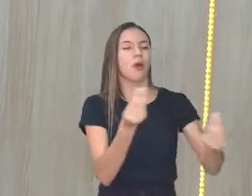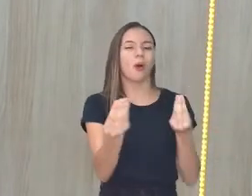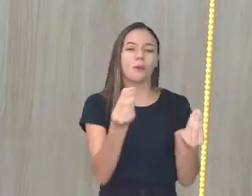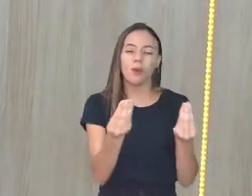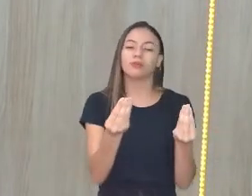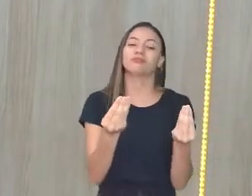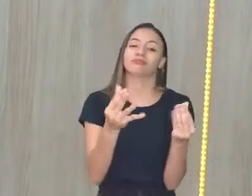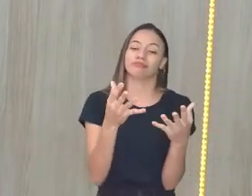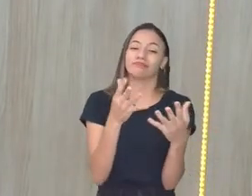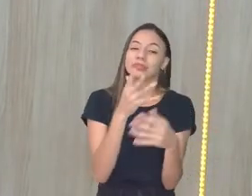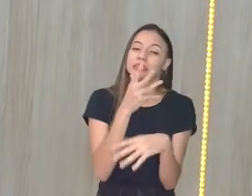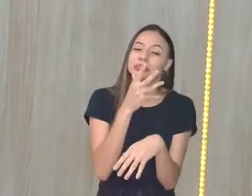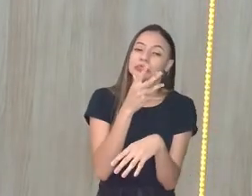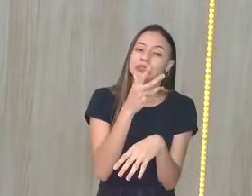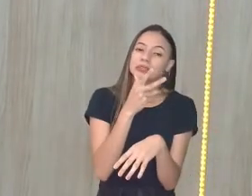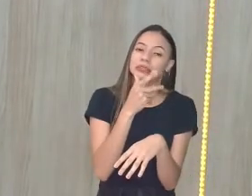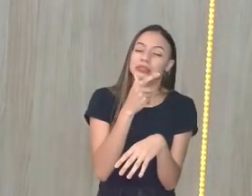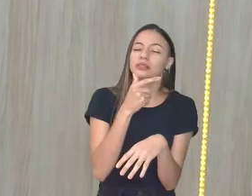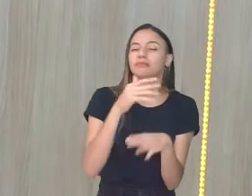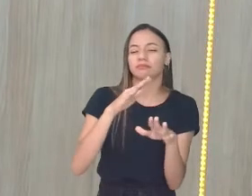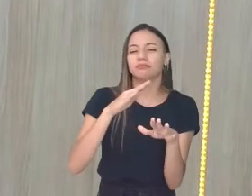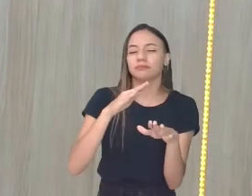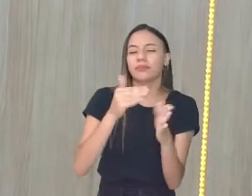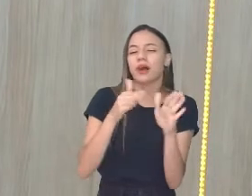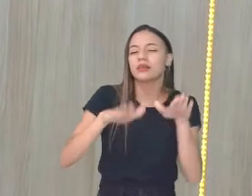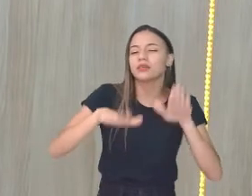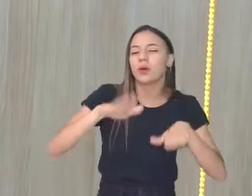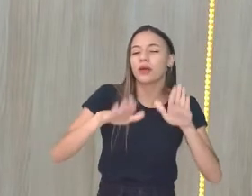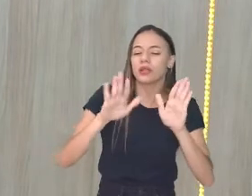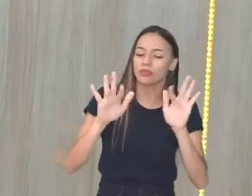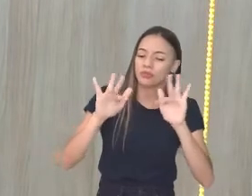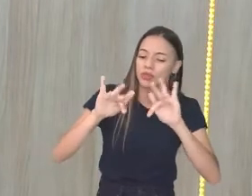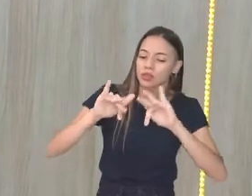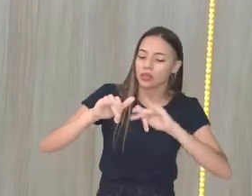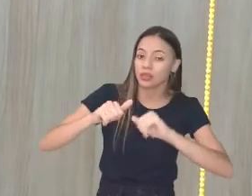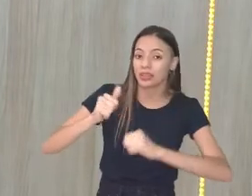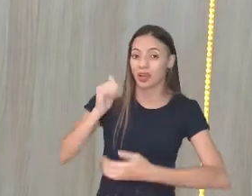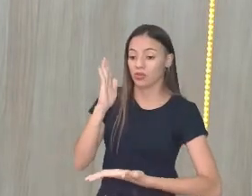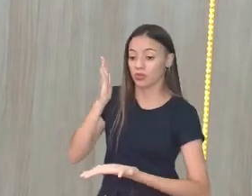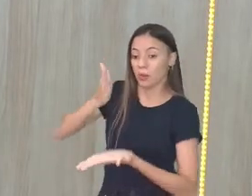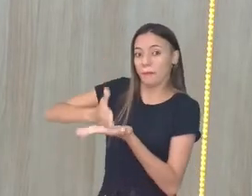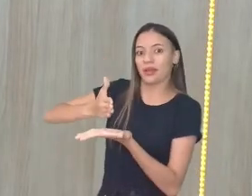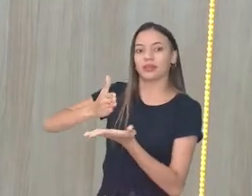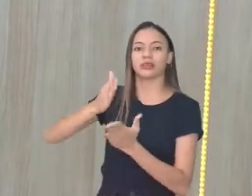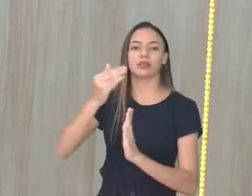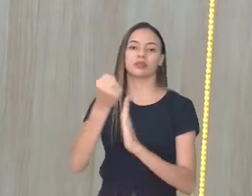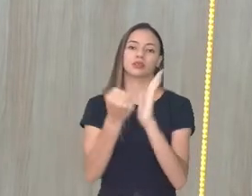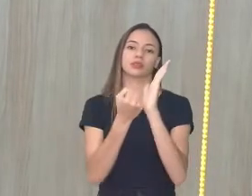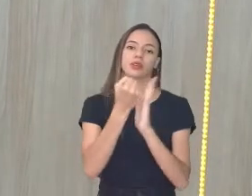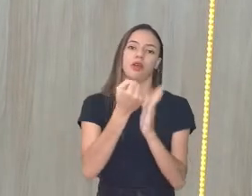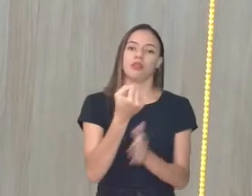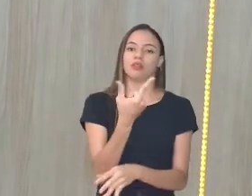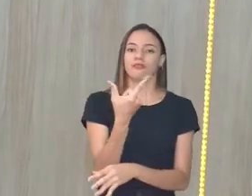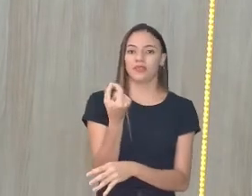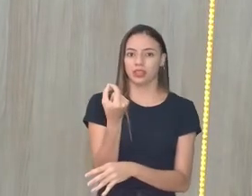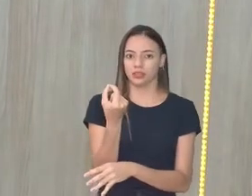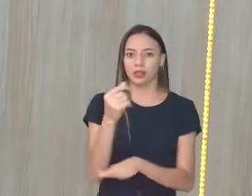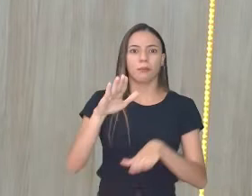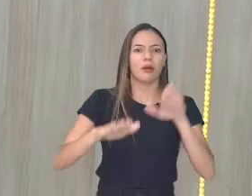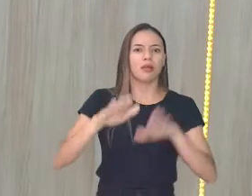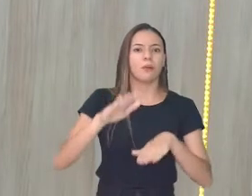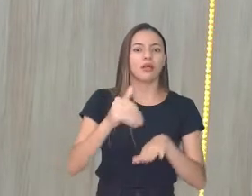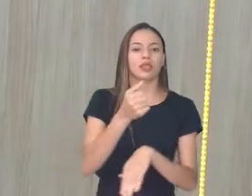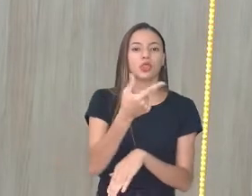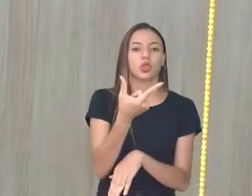bem incipiente a partir do final da primeira metade do século XX, quase 200